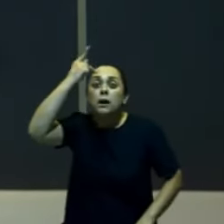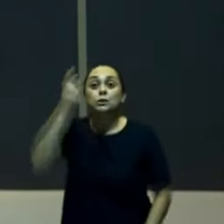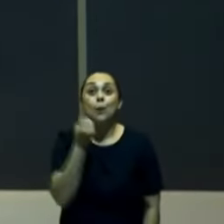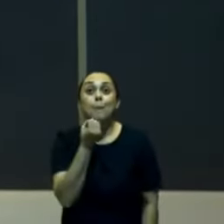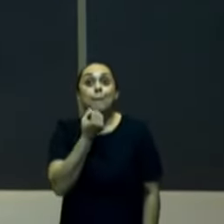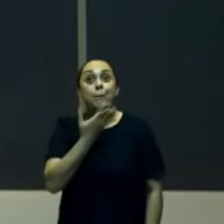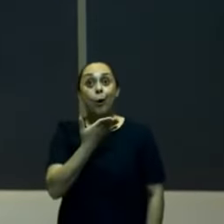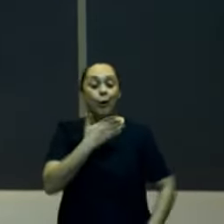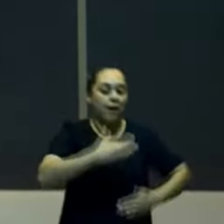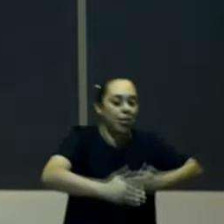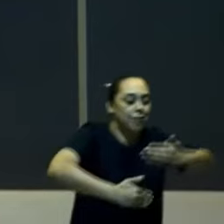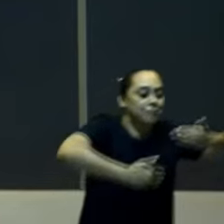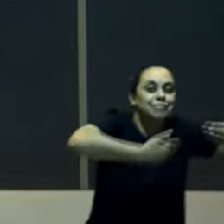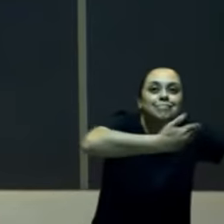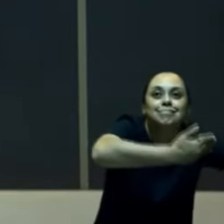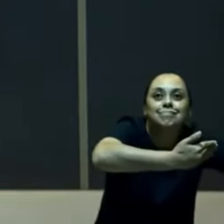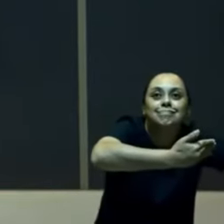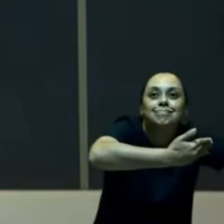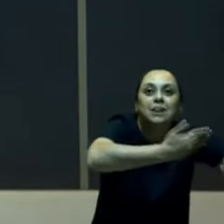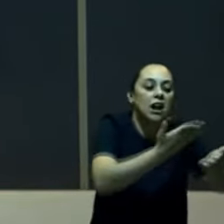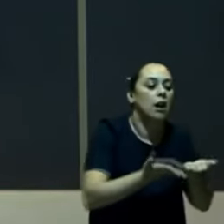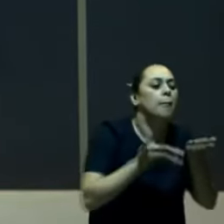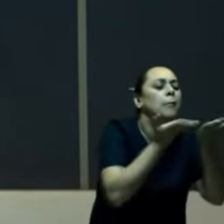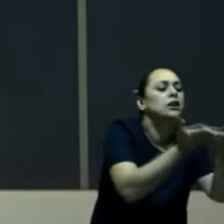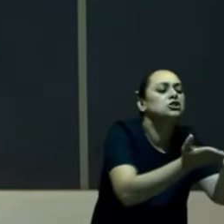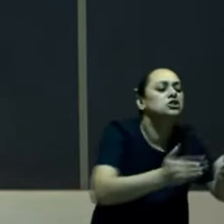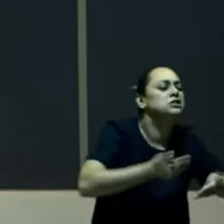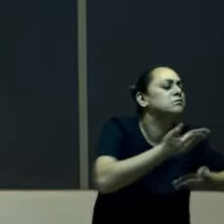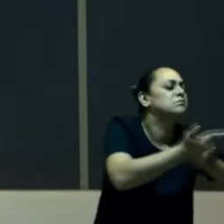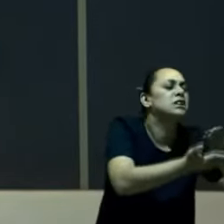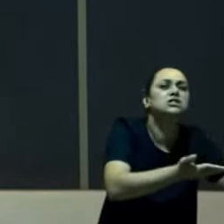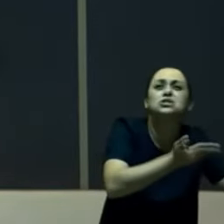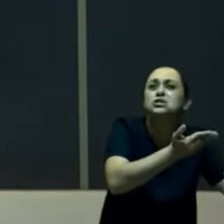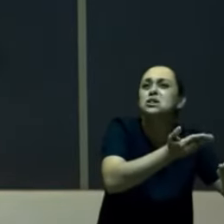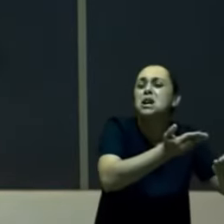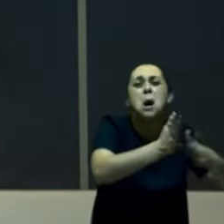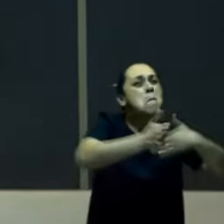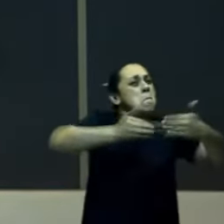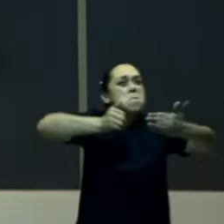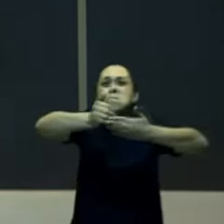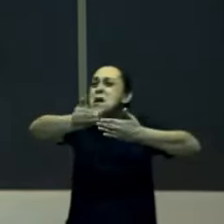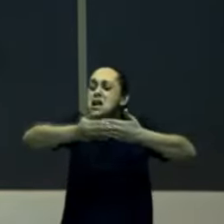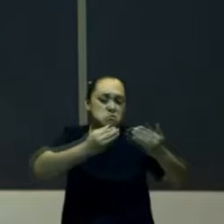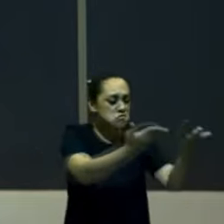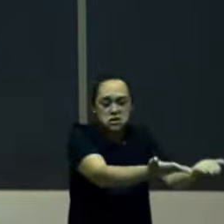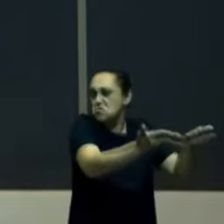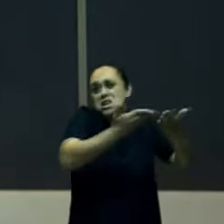que o outro esteja bem. Mas o que, que ele... Não, ele não vai ganhar nada em troca. Ele só quer que o outro esteja